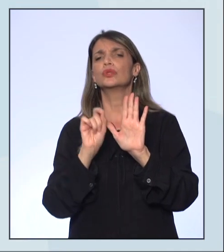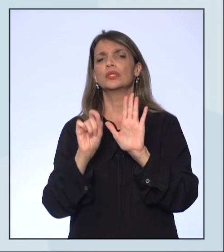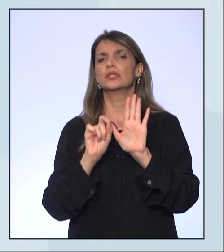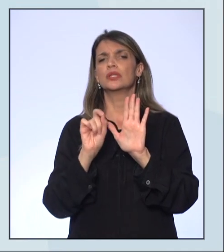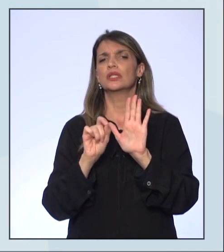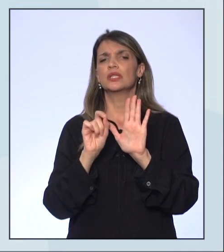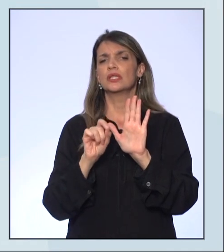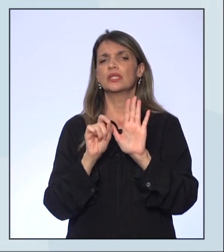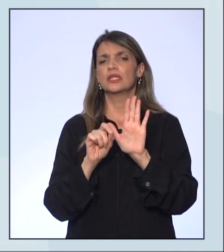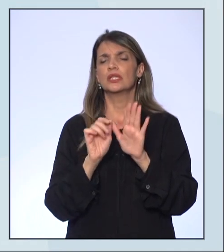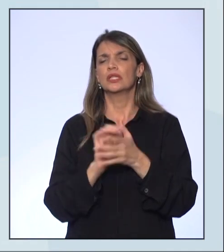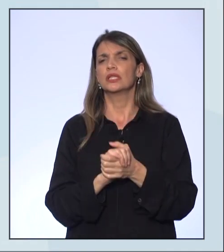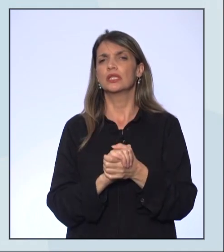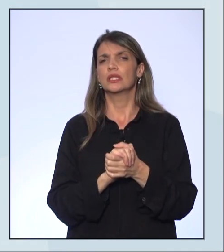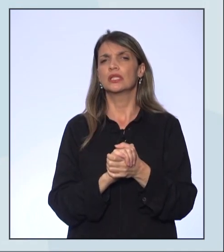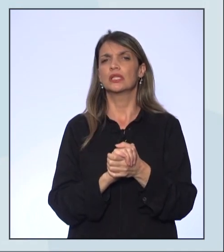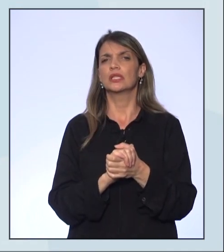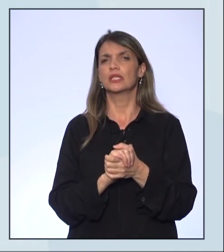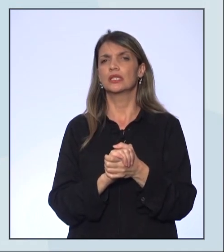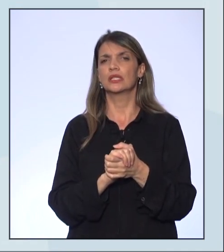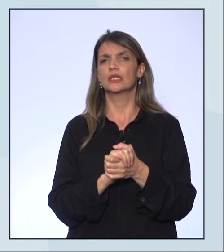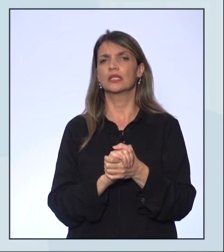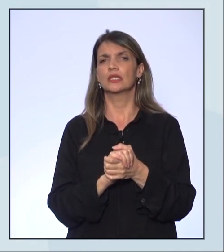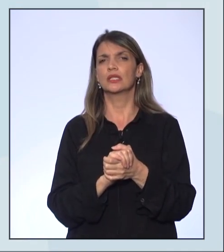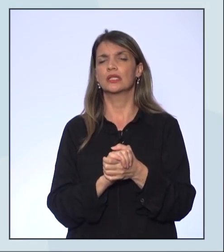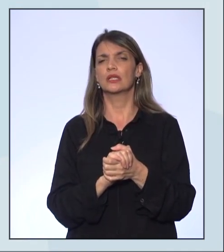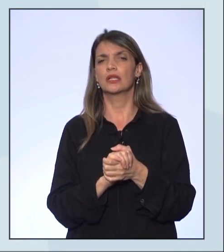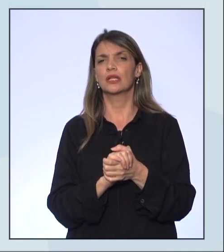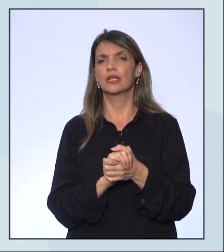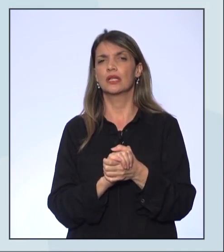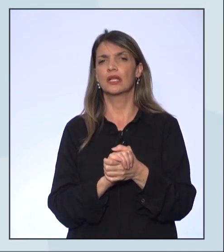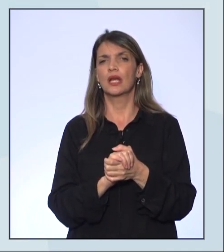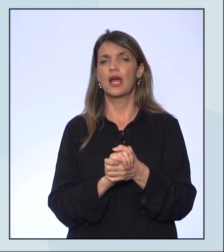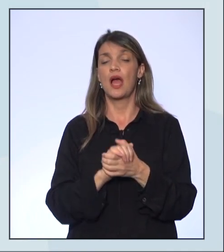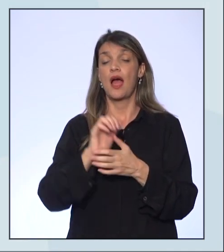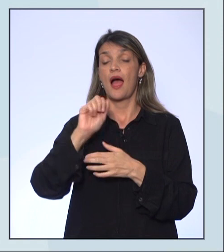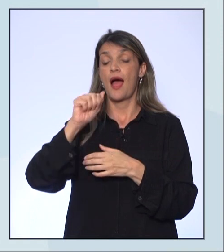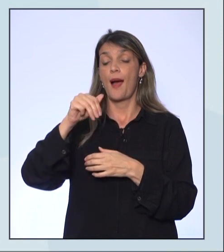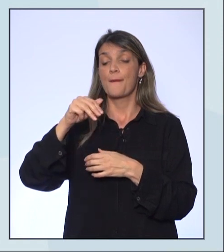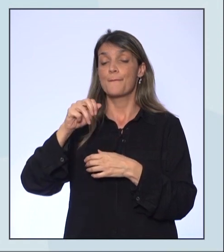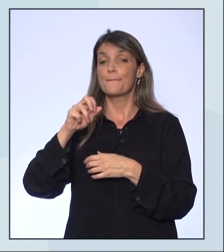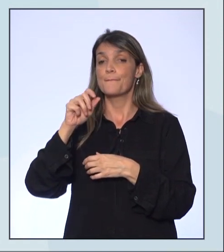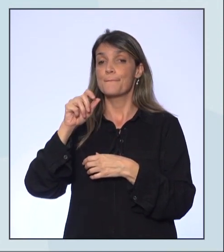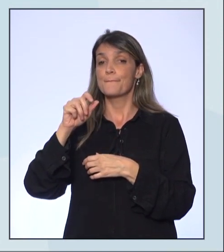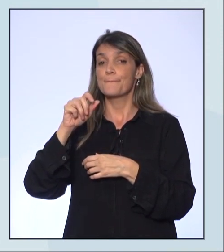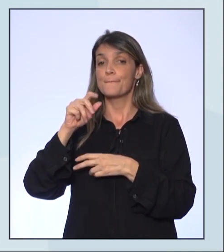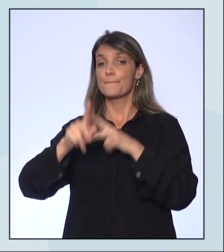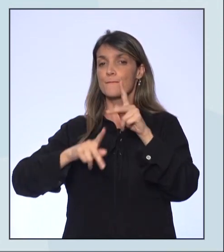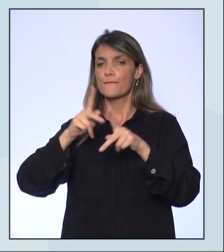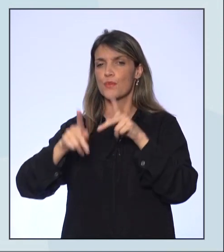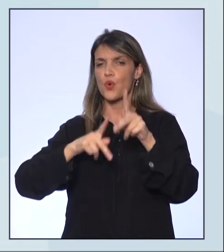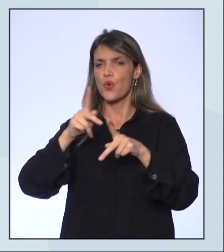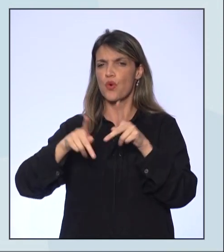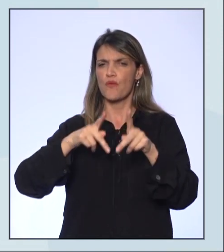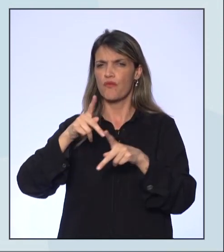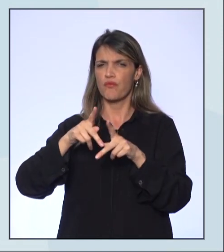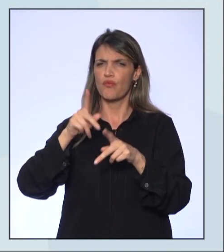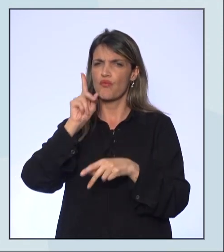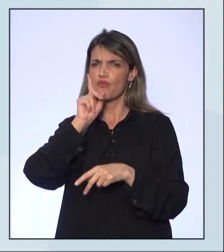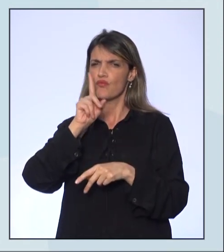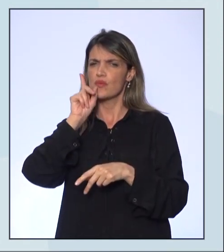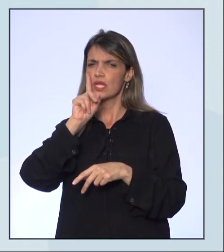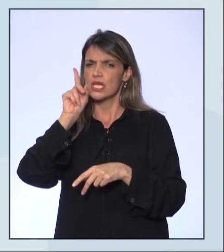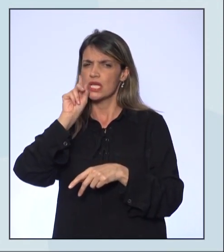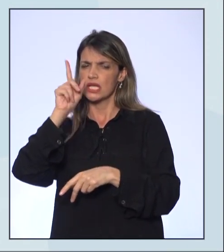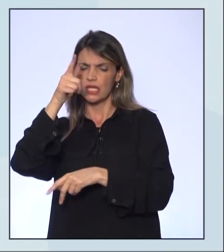da doutrina Monroe, né, que é a doutrina aí da América para os americanos, a questão do Big Stick, né, então tudo isso